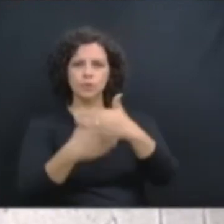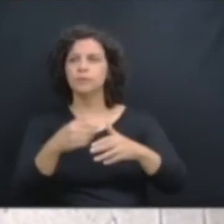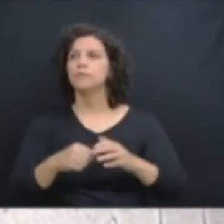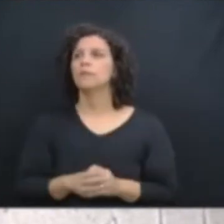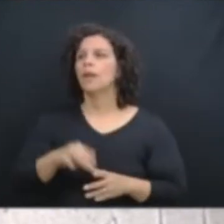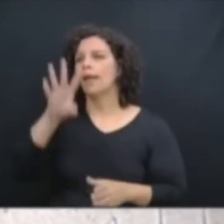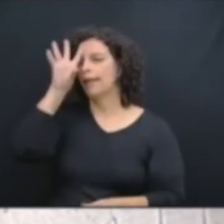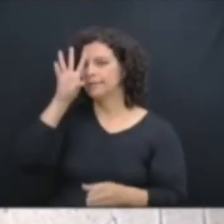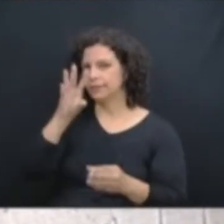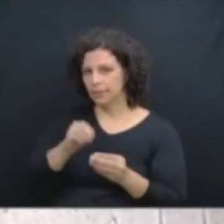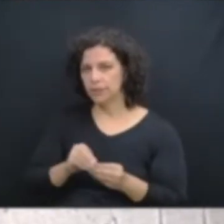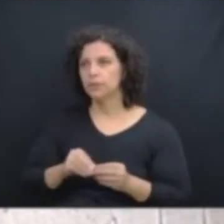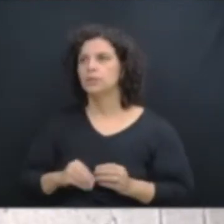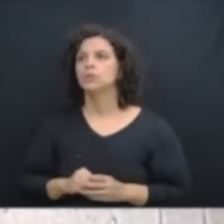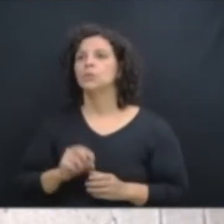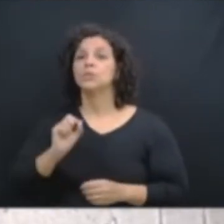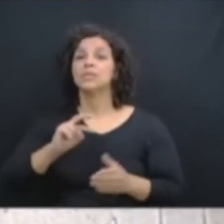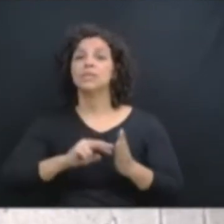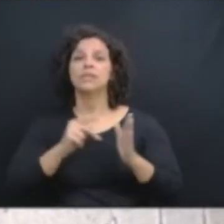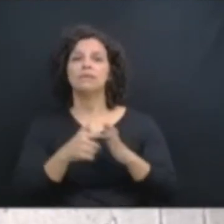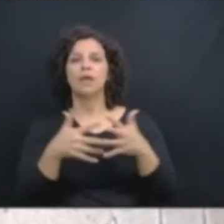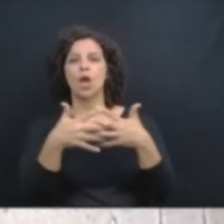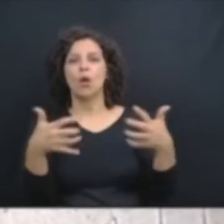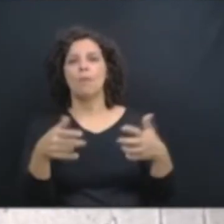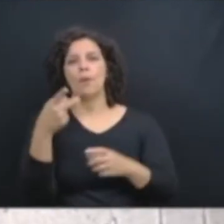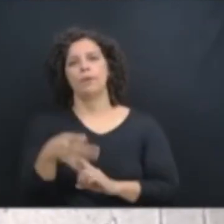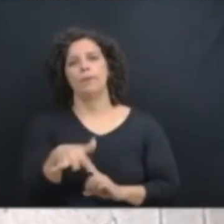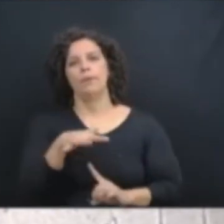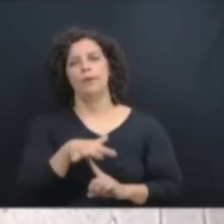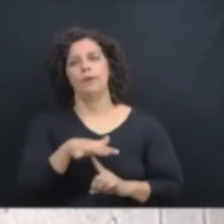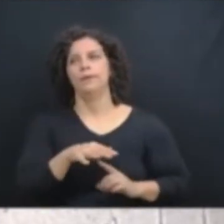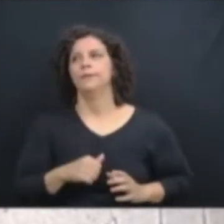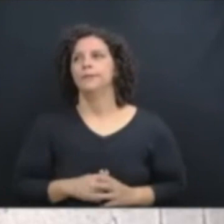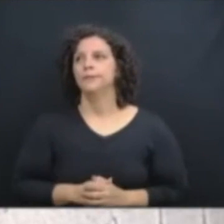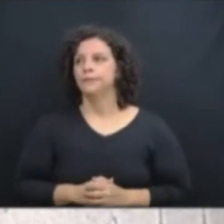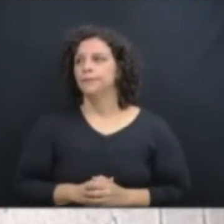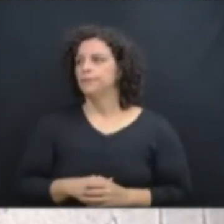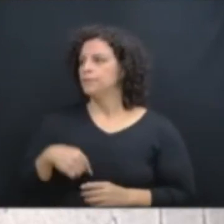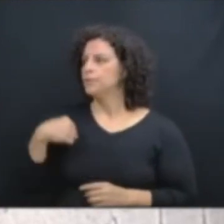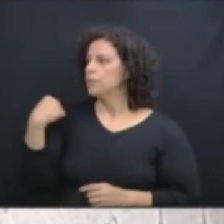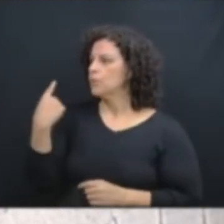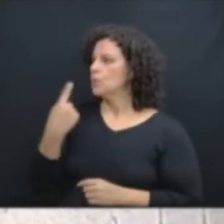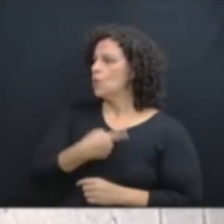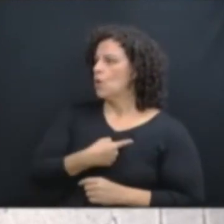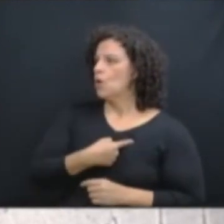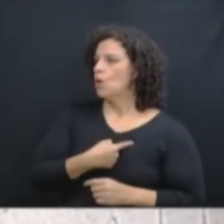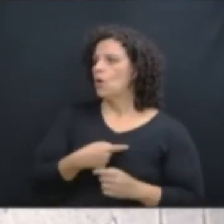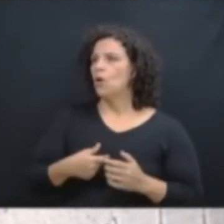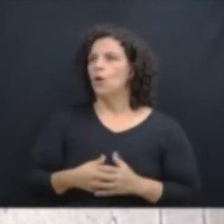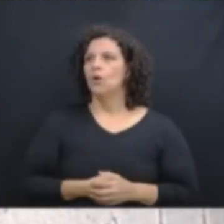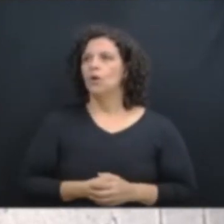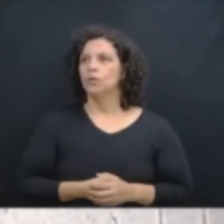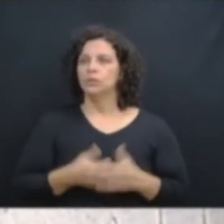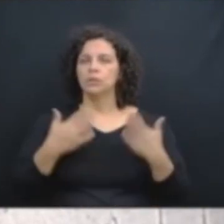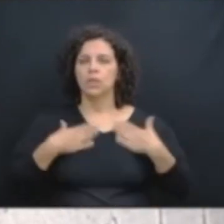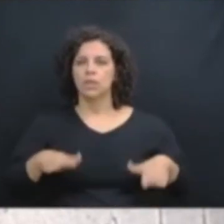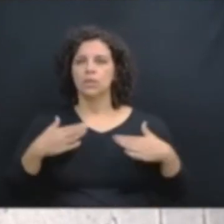e de entendimento do que é a Copel para o estado do Paraná. Nós não iremos